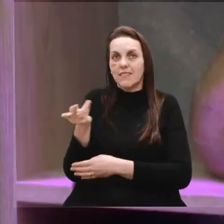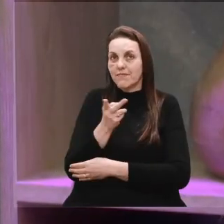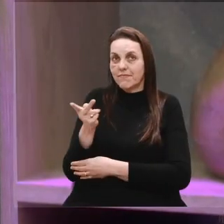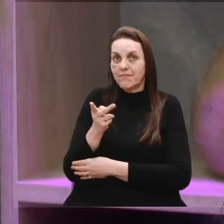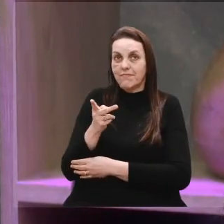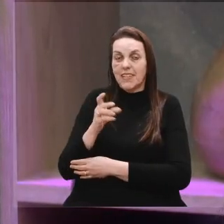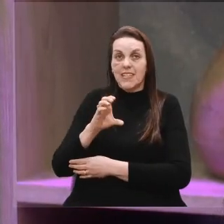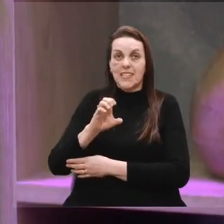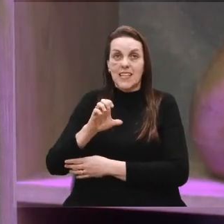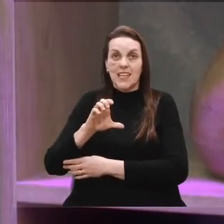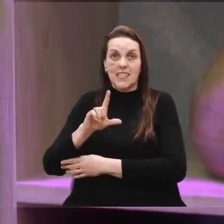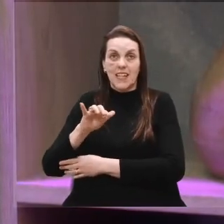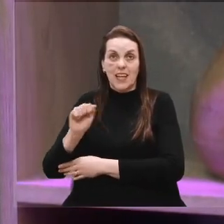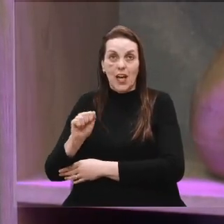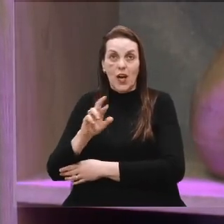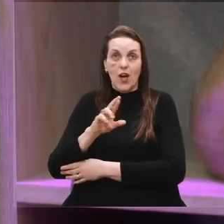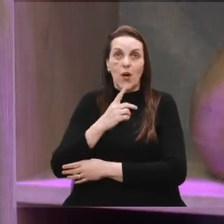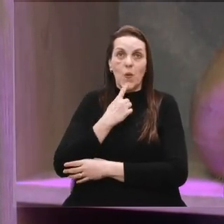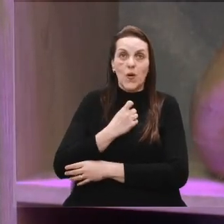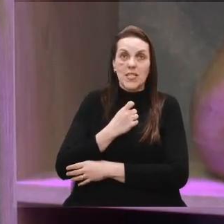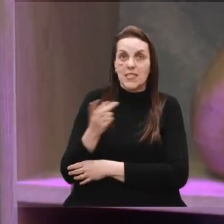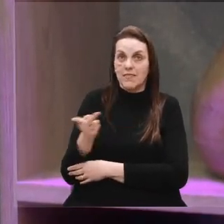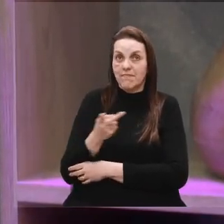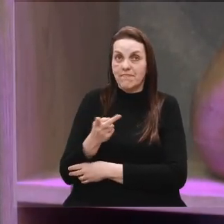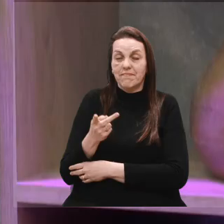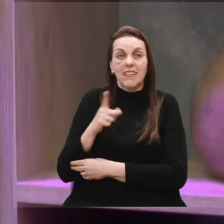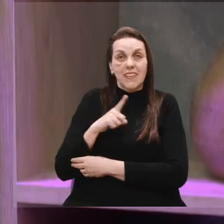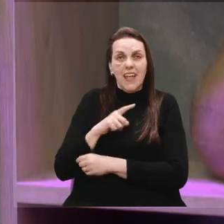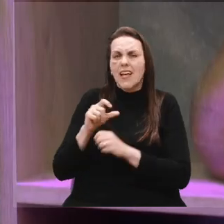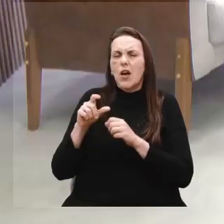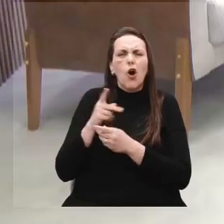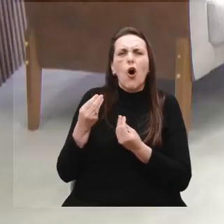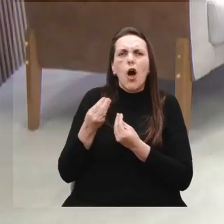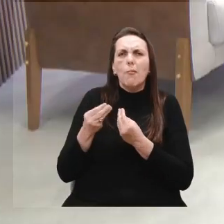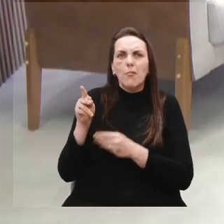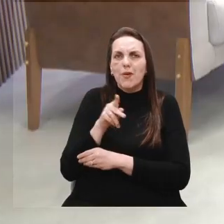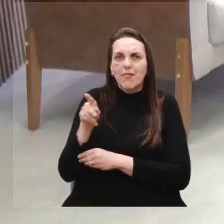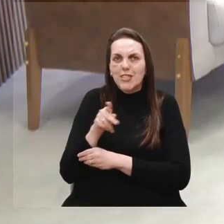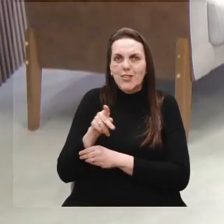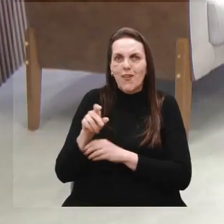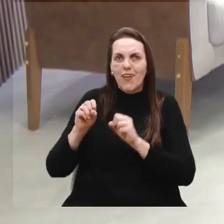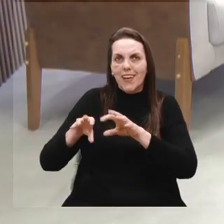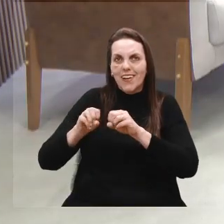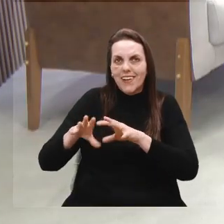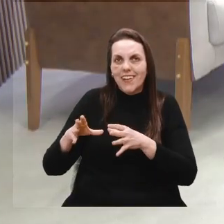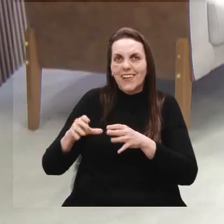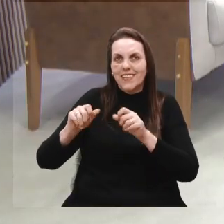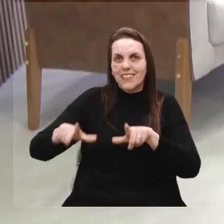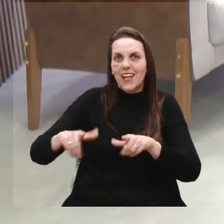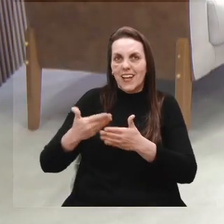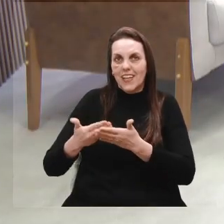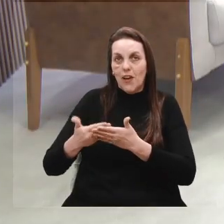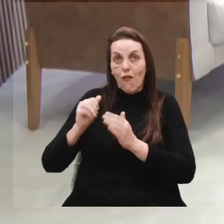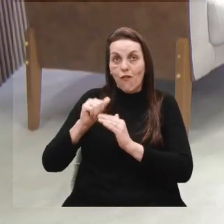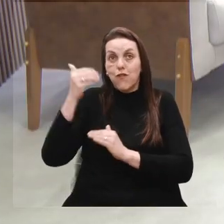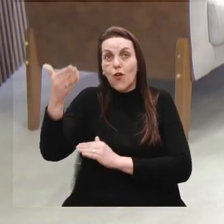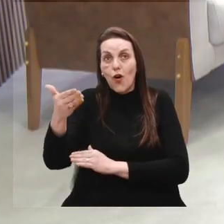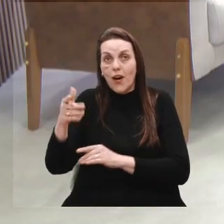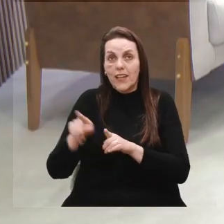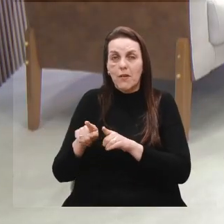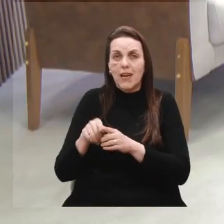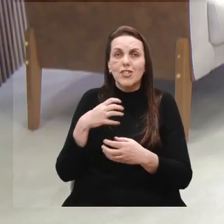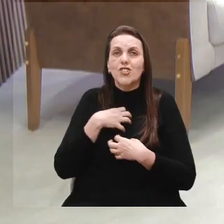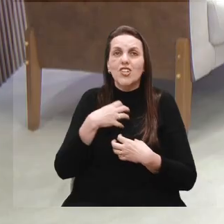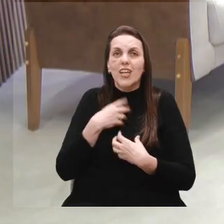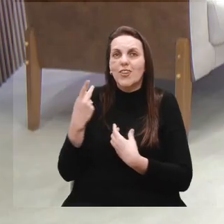a Rose tiveram, por exemplo, com ela, de como ela era em sala de aula, como era fora da sala de aula.